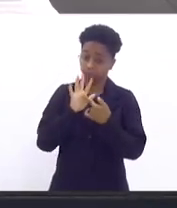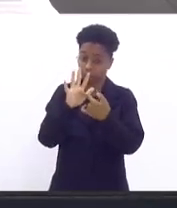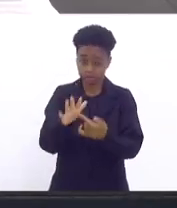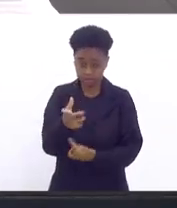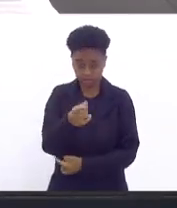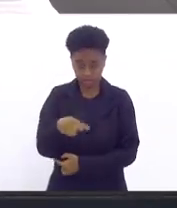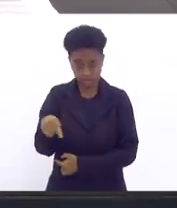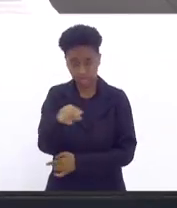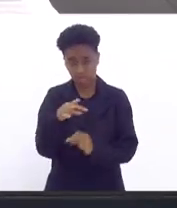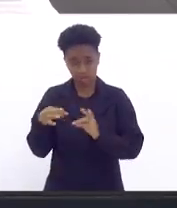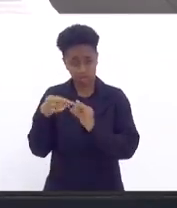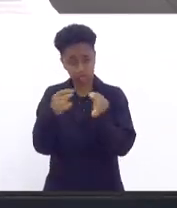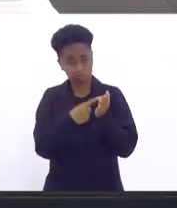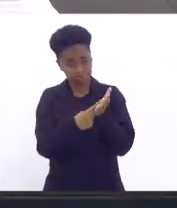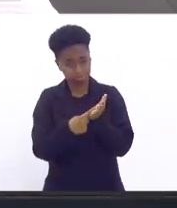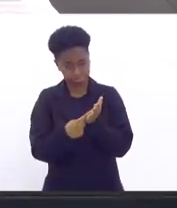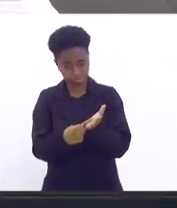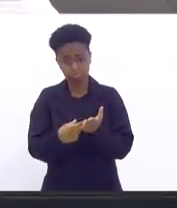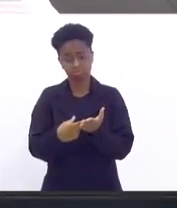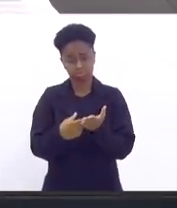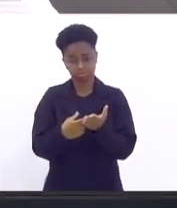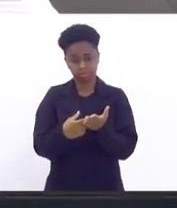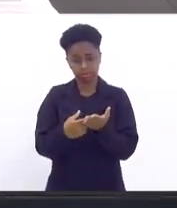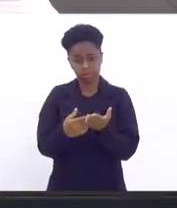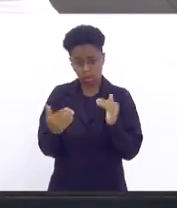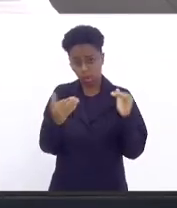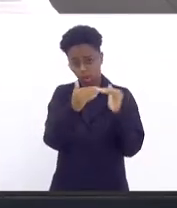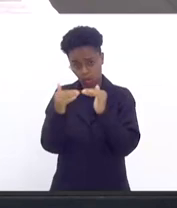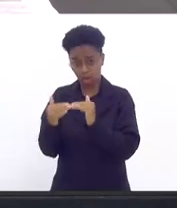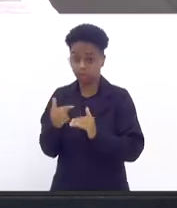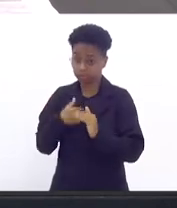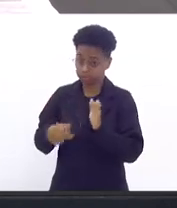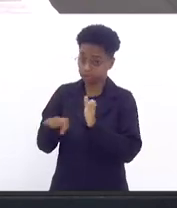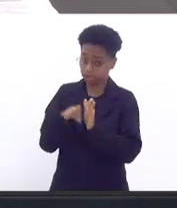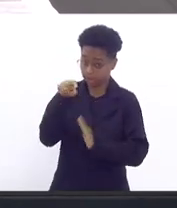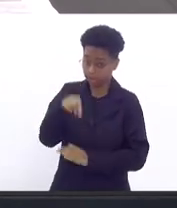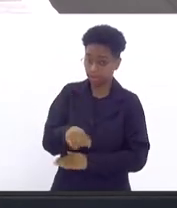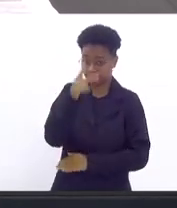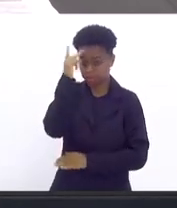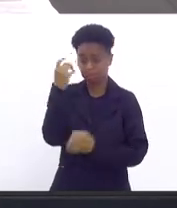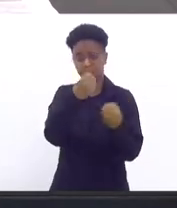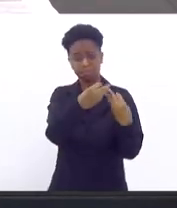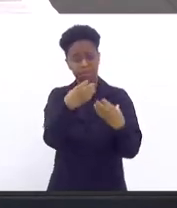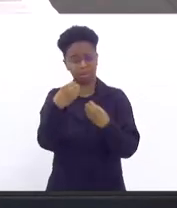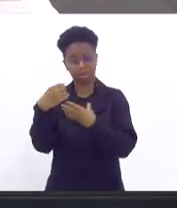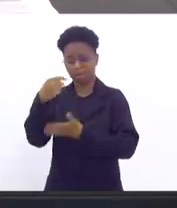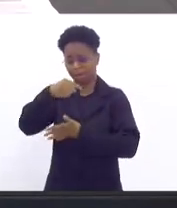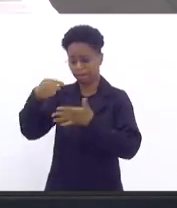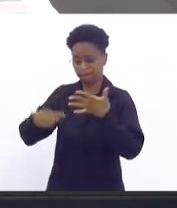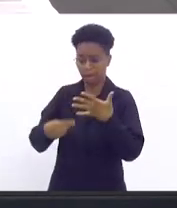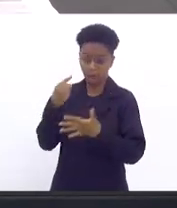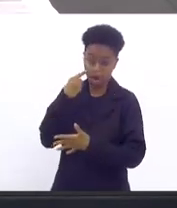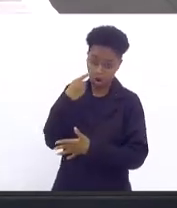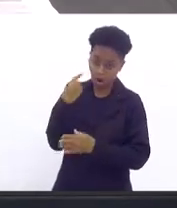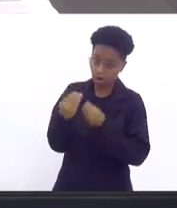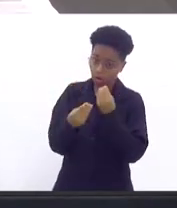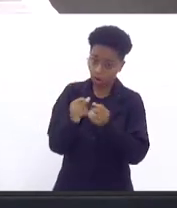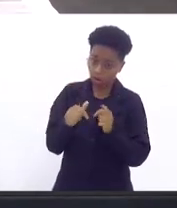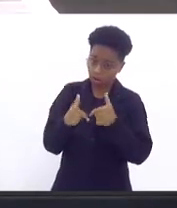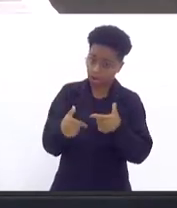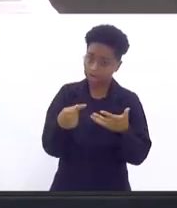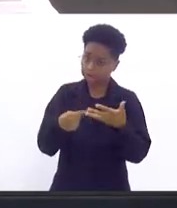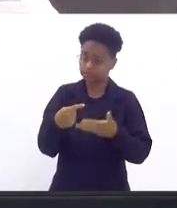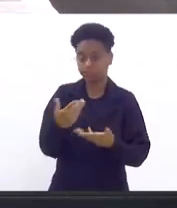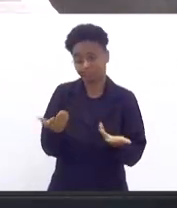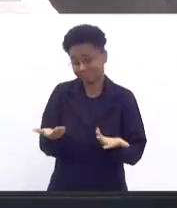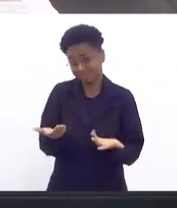de consenso de bom senso assim como eu cheguei aqui me ensinaram um monte de coisa e tal ó isso aqui a gente tem aqui uma um